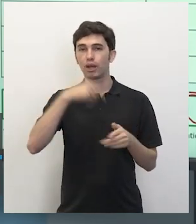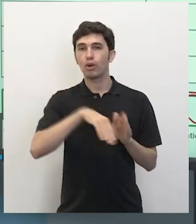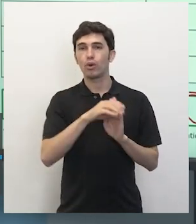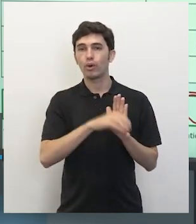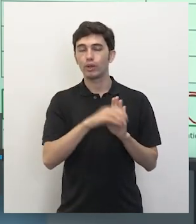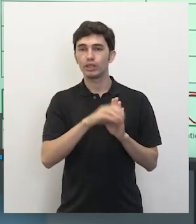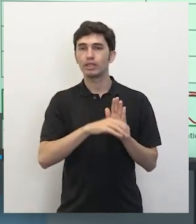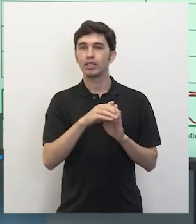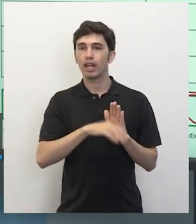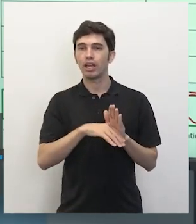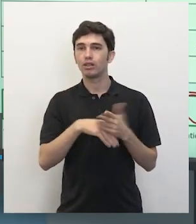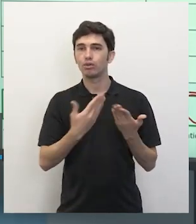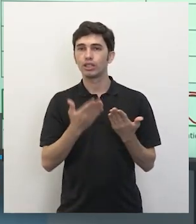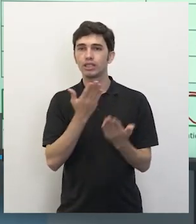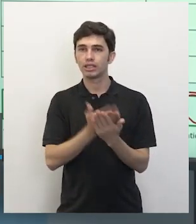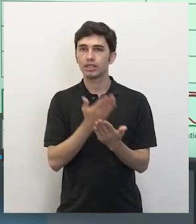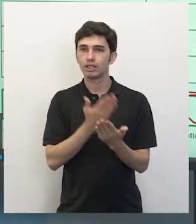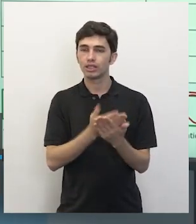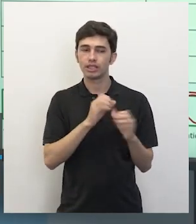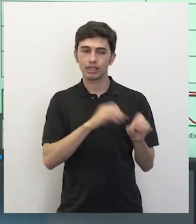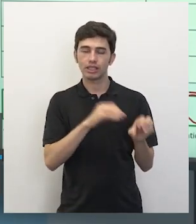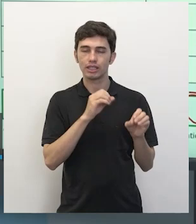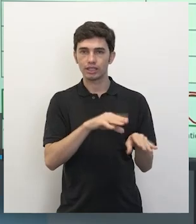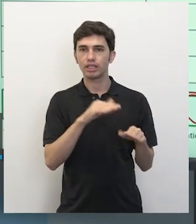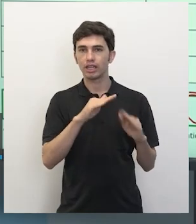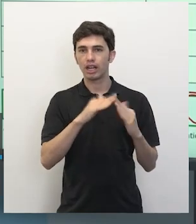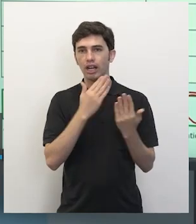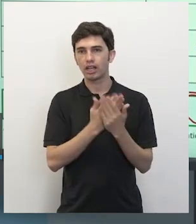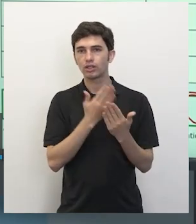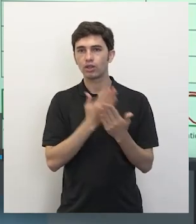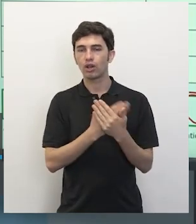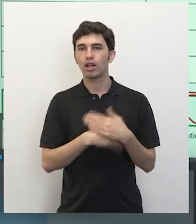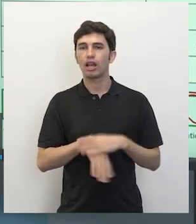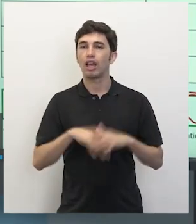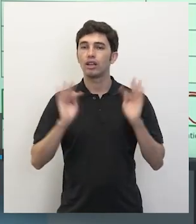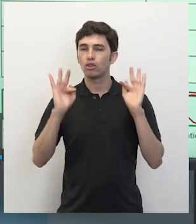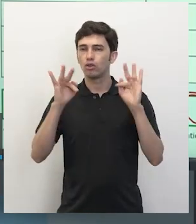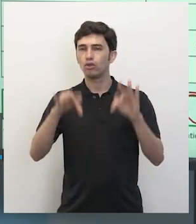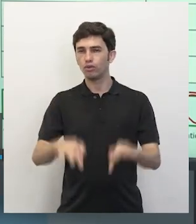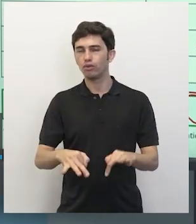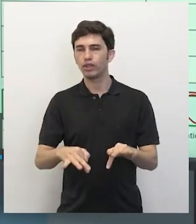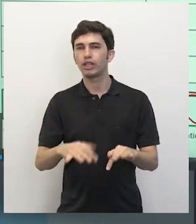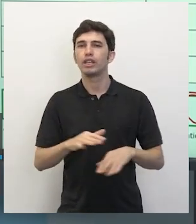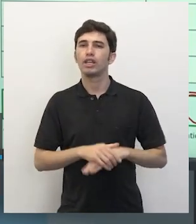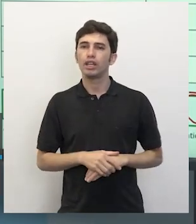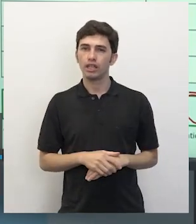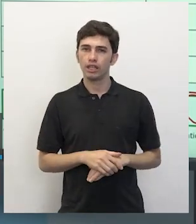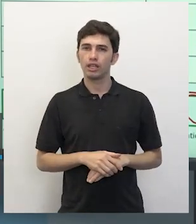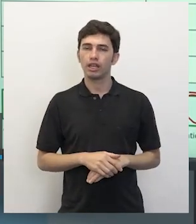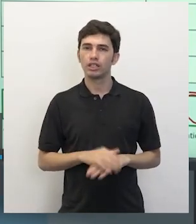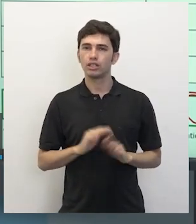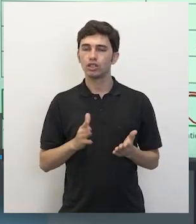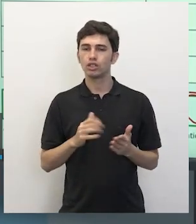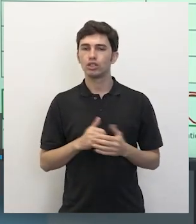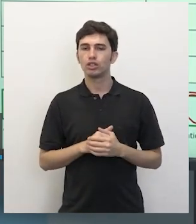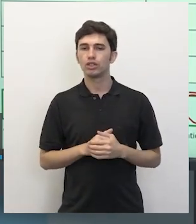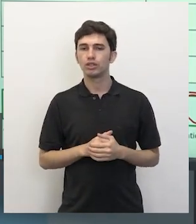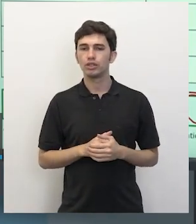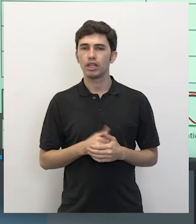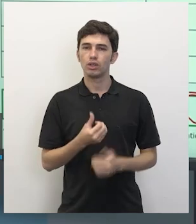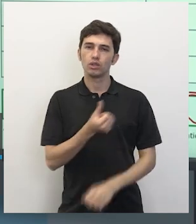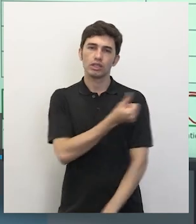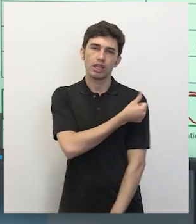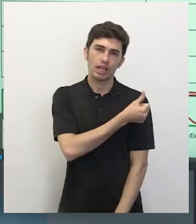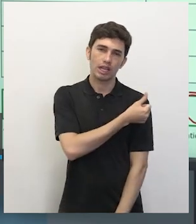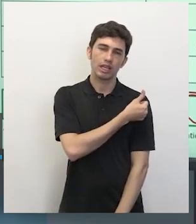escola trabalha, né, produz com as crianças. E por último, ali nos anos finais, né, a partir do sexto, hoje mais cedo, né, as